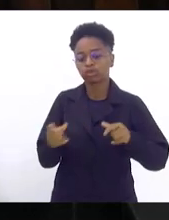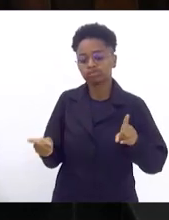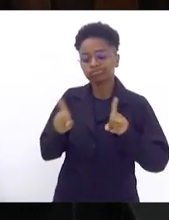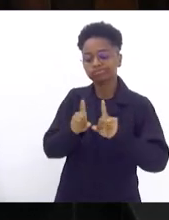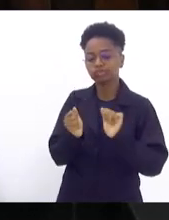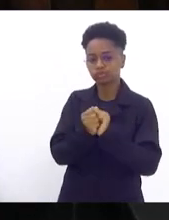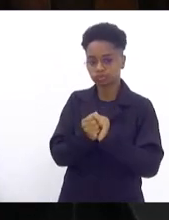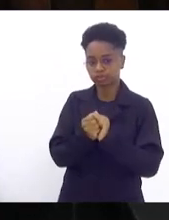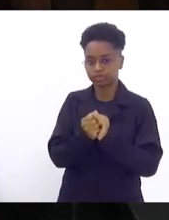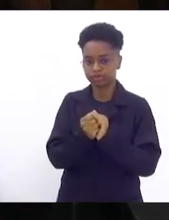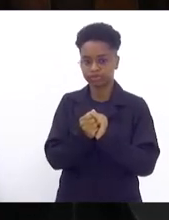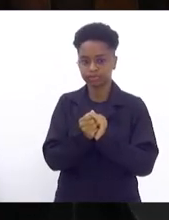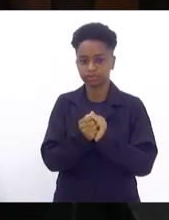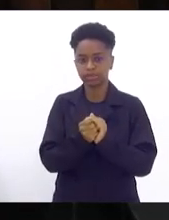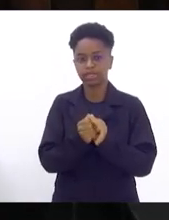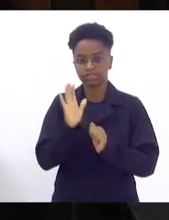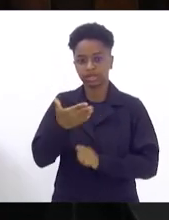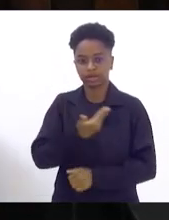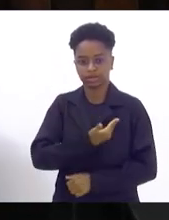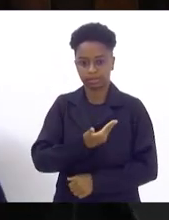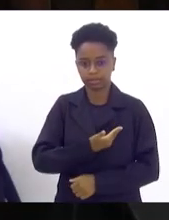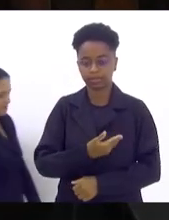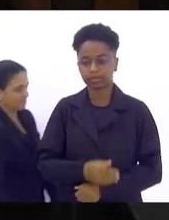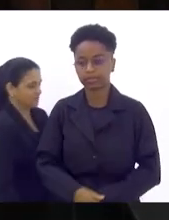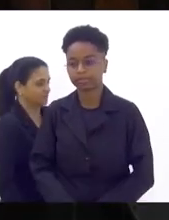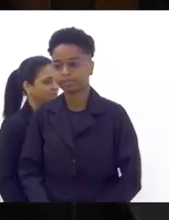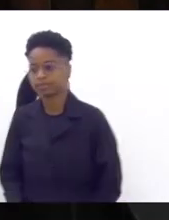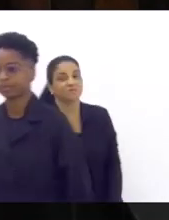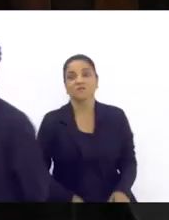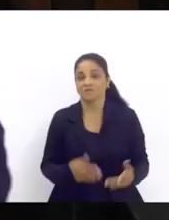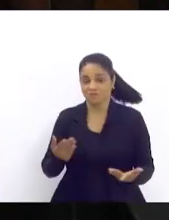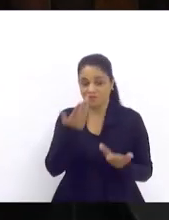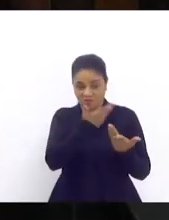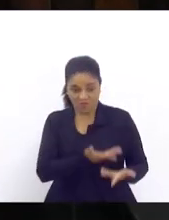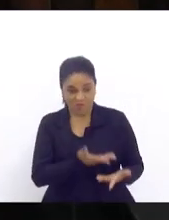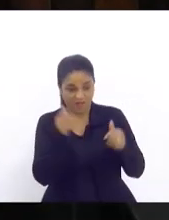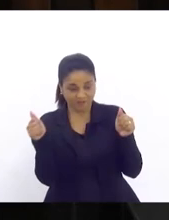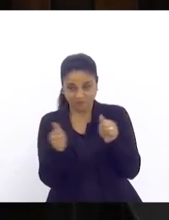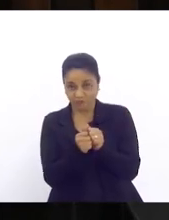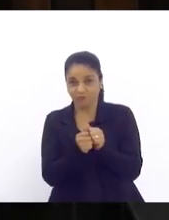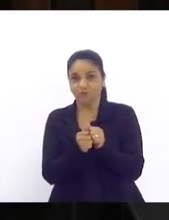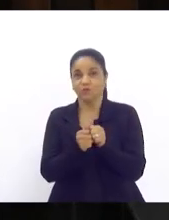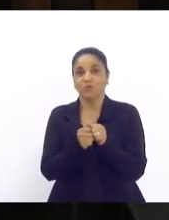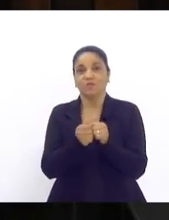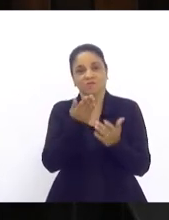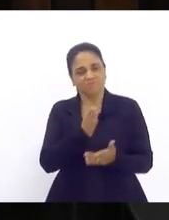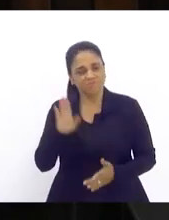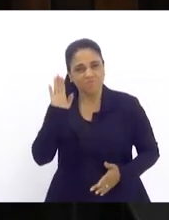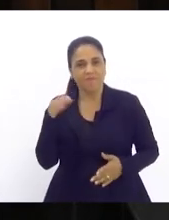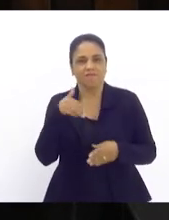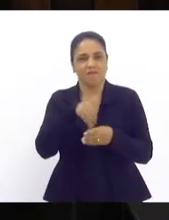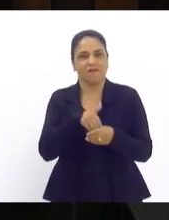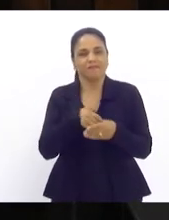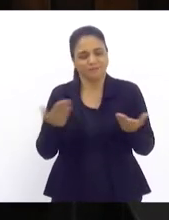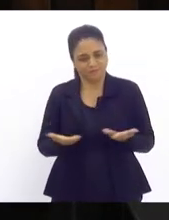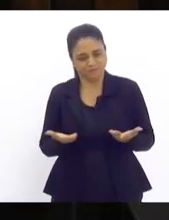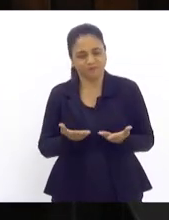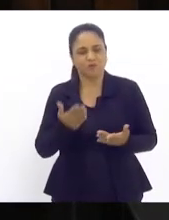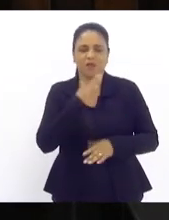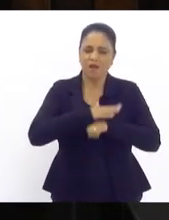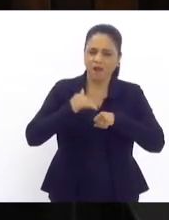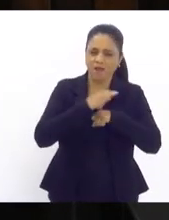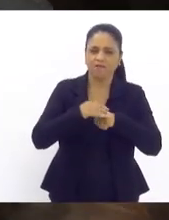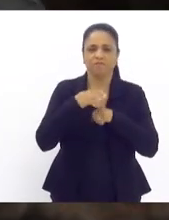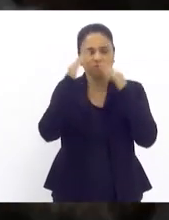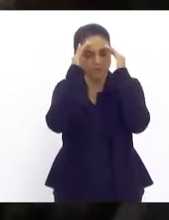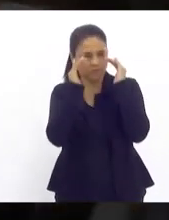Thiago Gagliasso, que já era um amigo querido, mas também do lado de Vossa Excelência nesse mandato e de outros deputados que merecem o nosso carinho e o nosso respeito. Muito